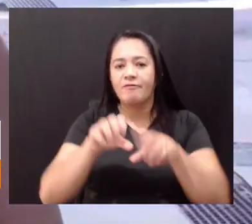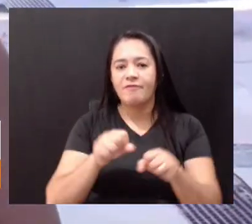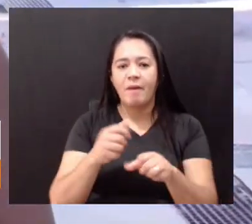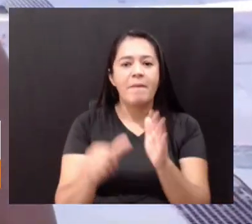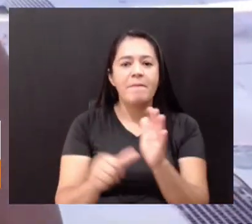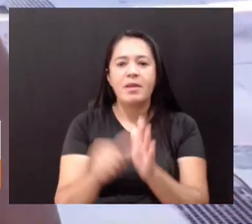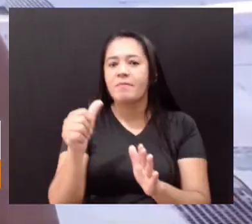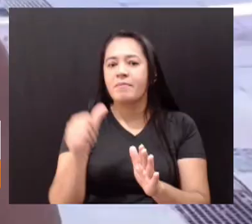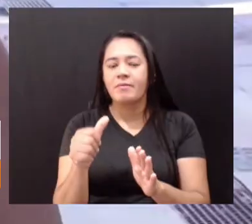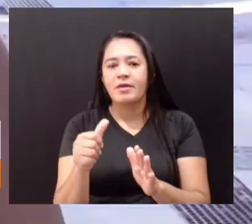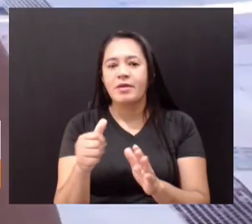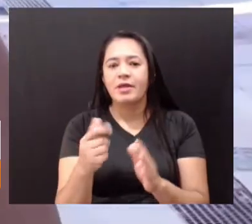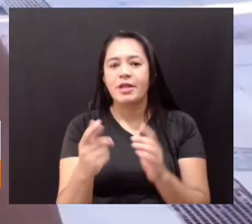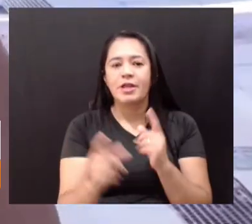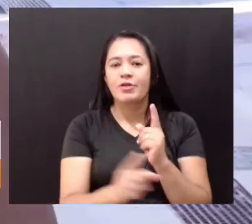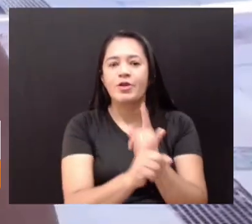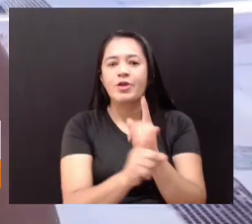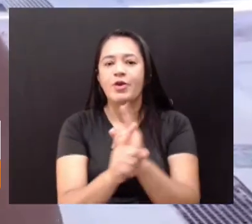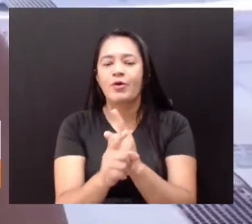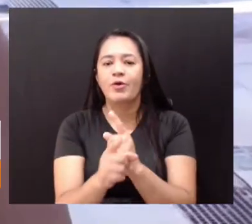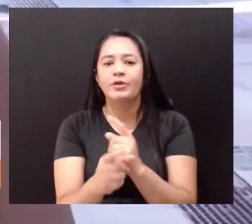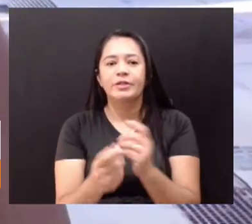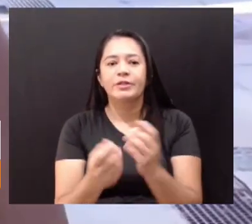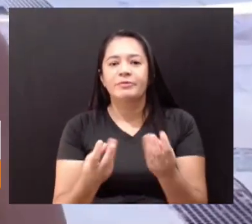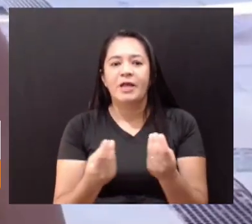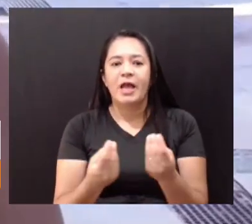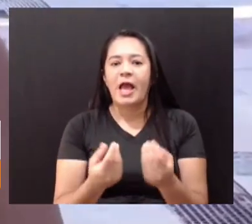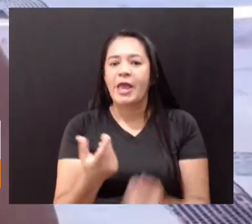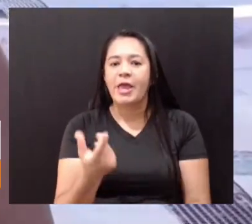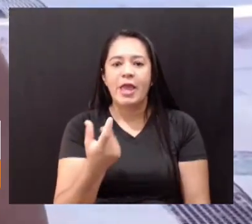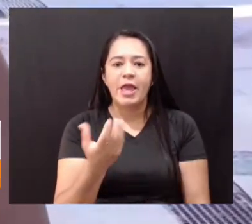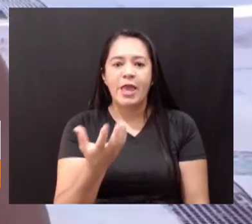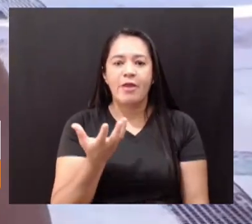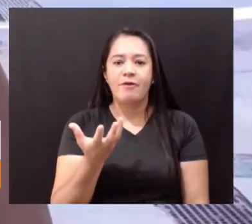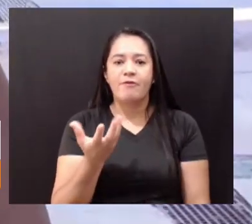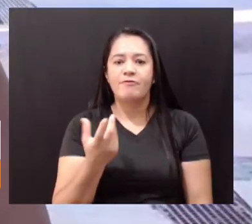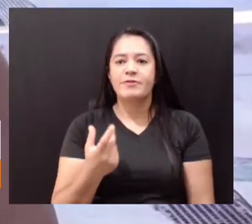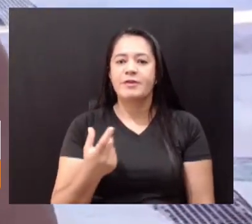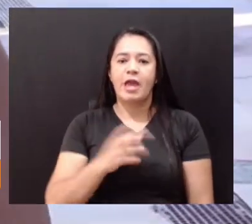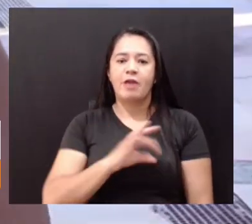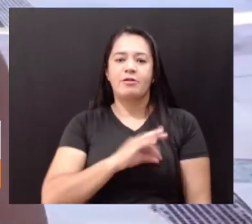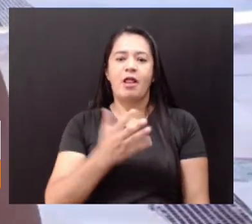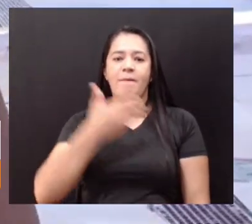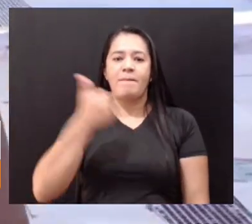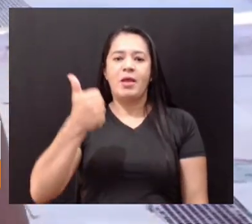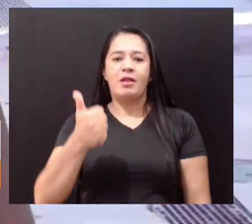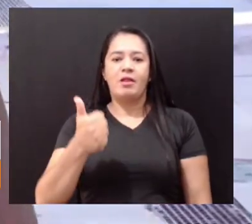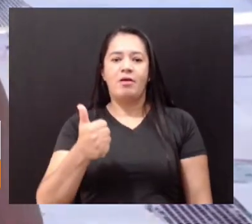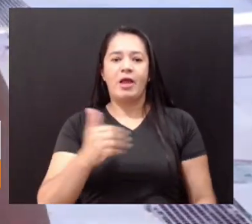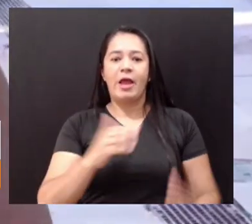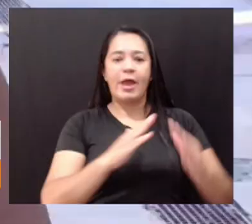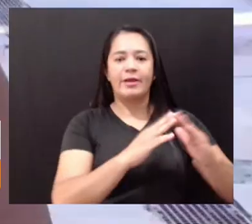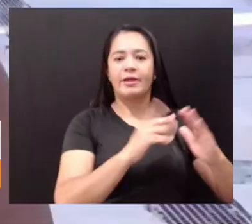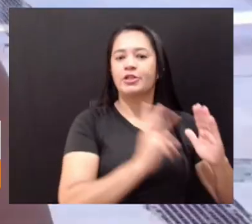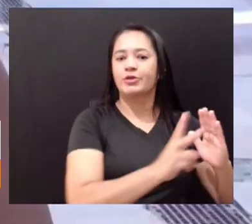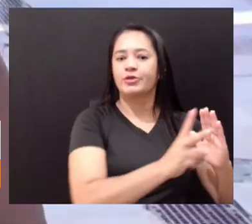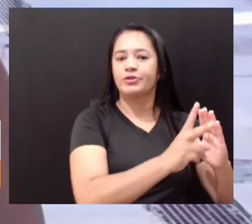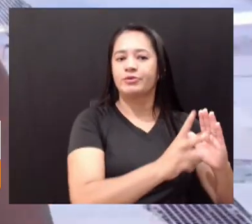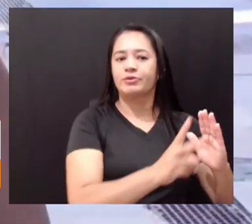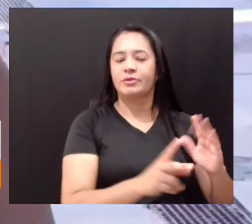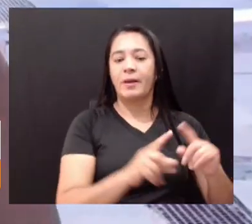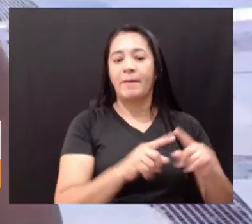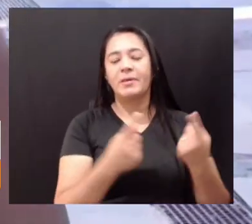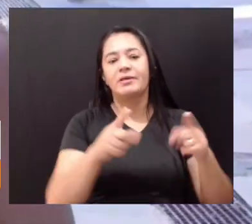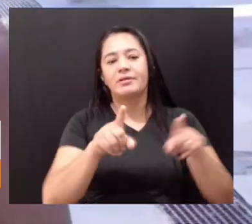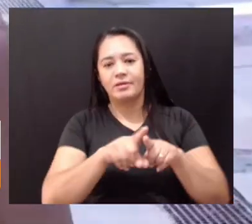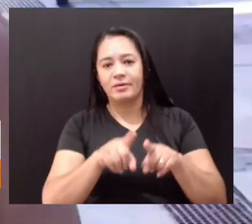algo que realmente... Ah, eu quero ganhar tanto. Enquanto não ganhar tanto, não sai de casa. Mas também acredito que tem um pouquinho de parcela aí